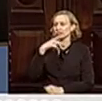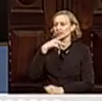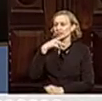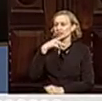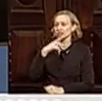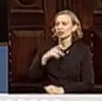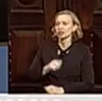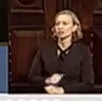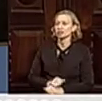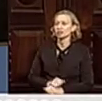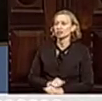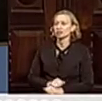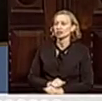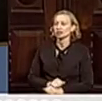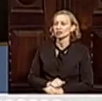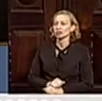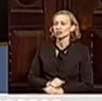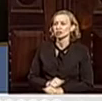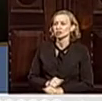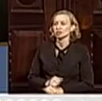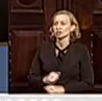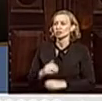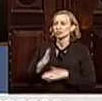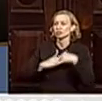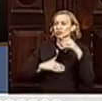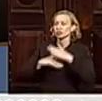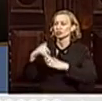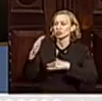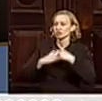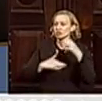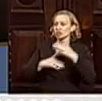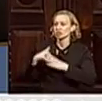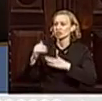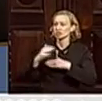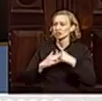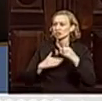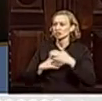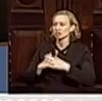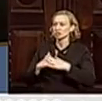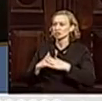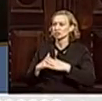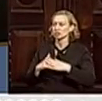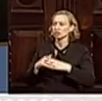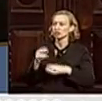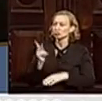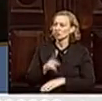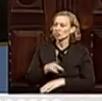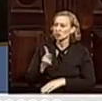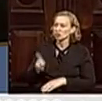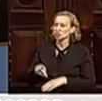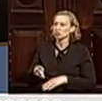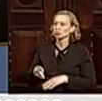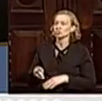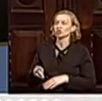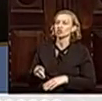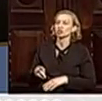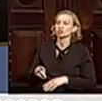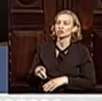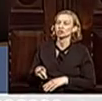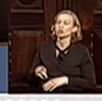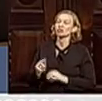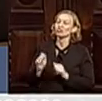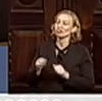juvenis e profissionais parceiros da Secretaria de Estado de Educação, os professores especialmente, possam entender